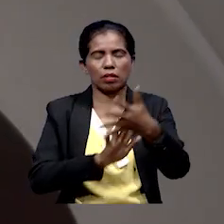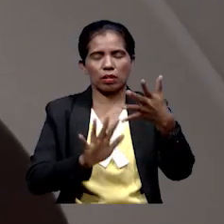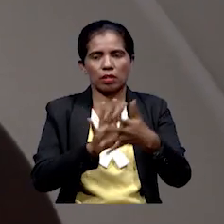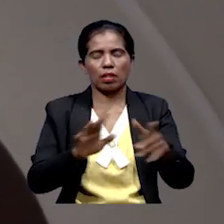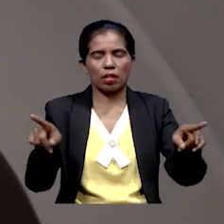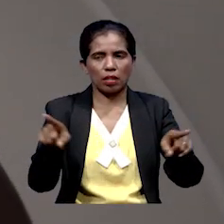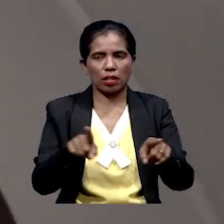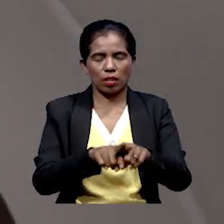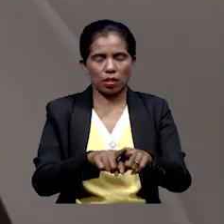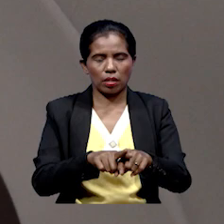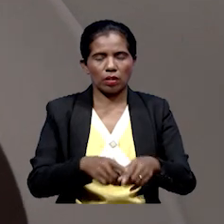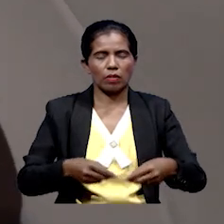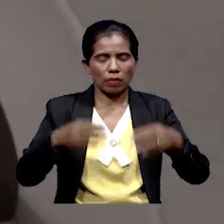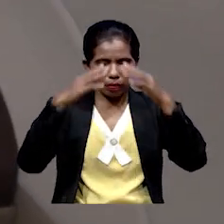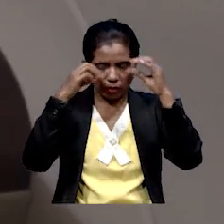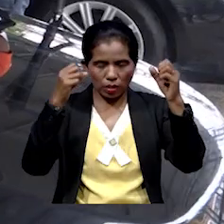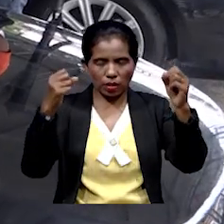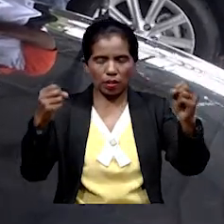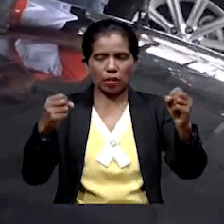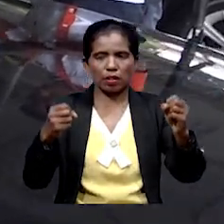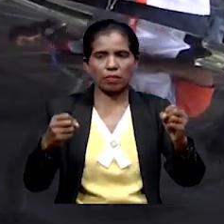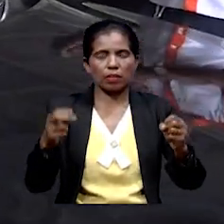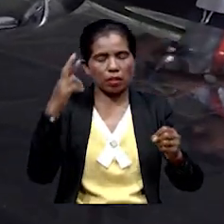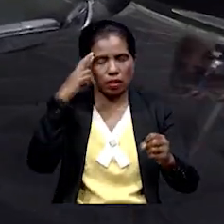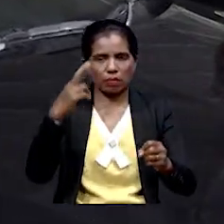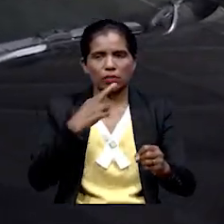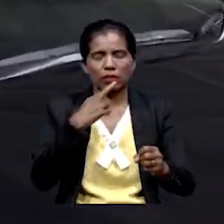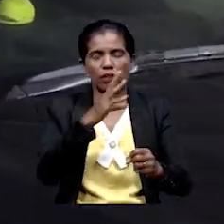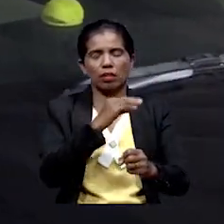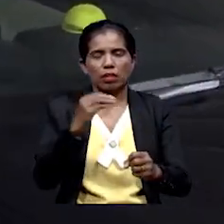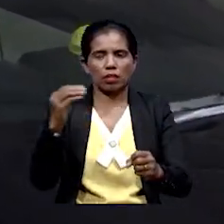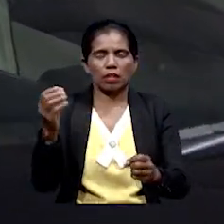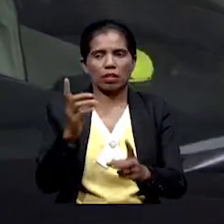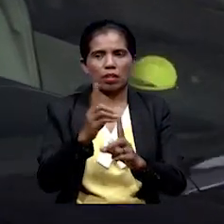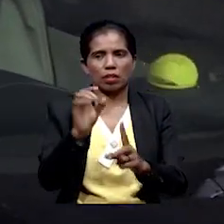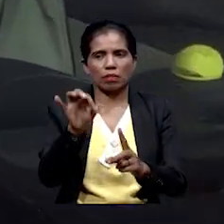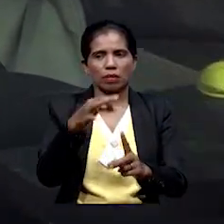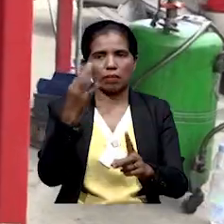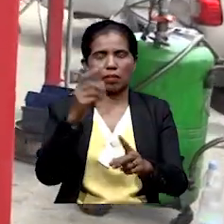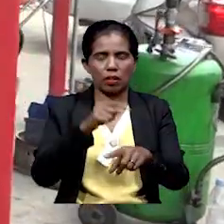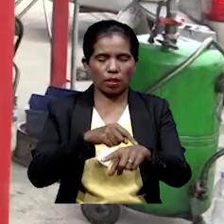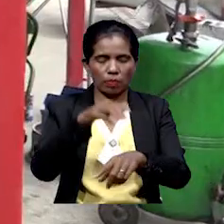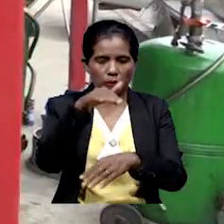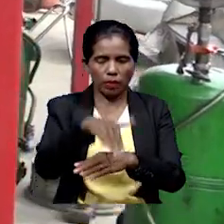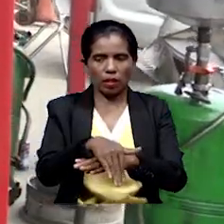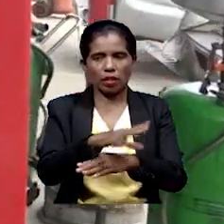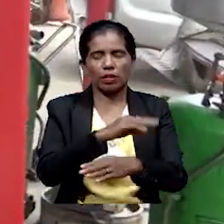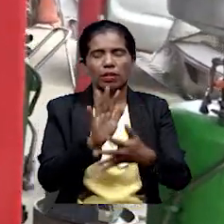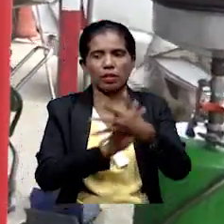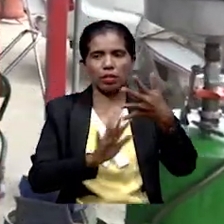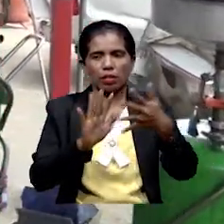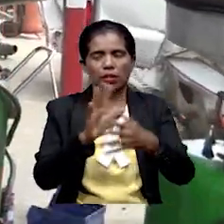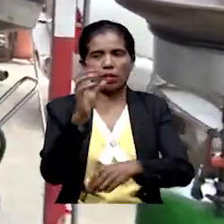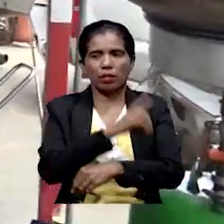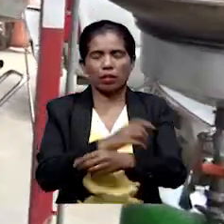hanesan, tomada de posse Presidente República eleito José Ramzorta, iha Loron Sanusensia iha Tempo Kalang, no cerimônia Lorong Restauro